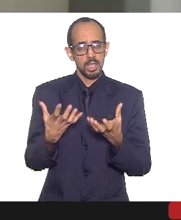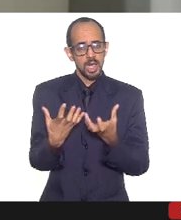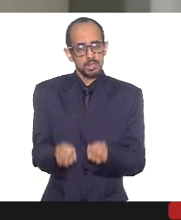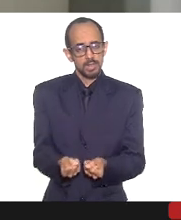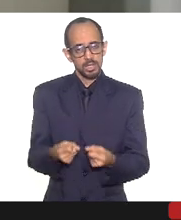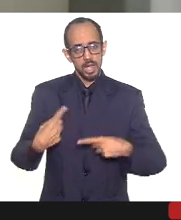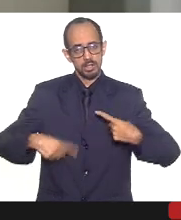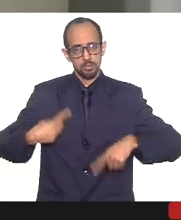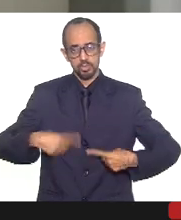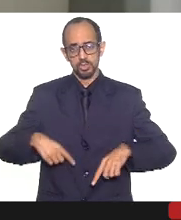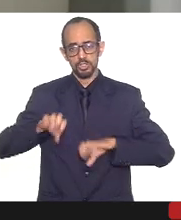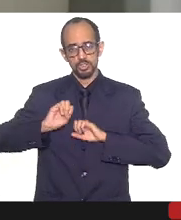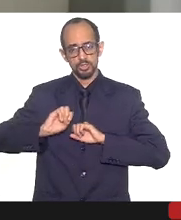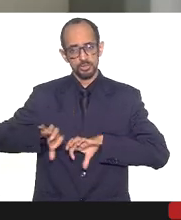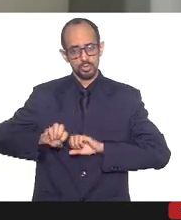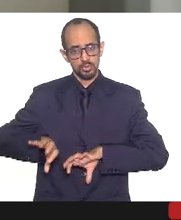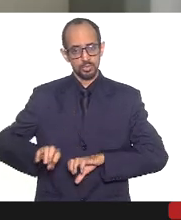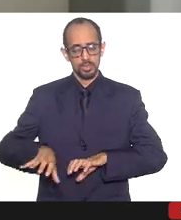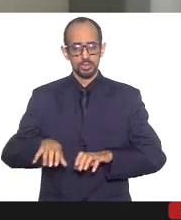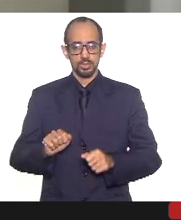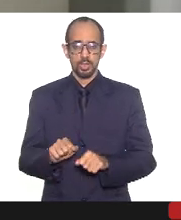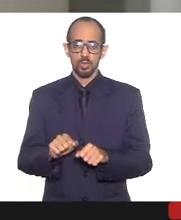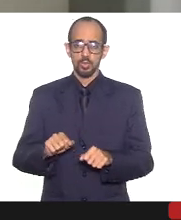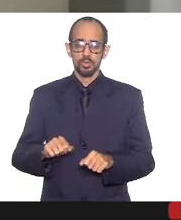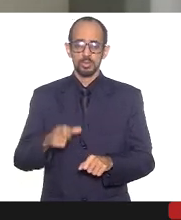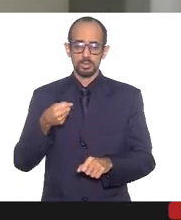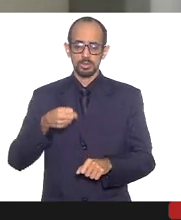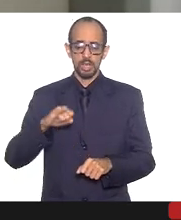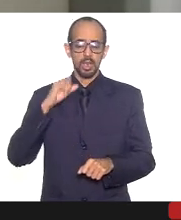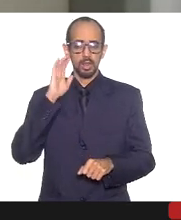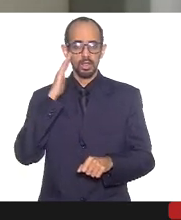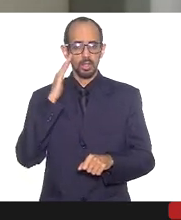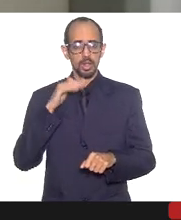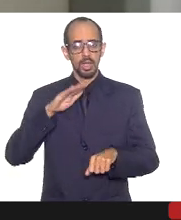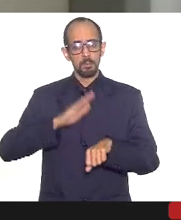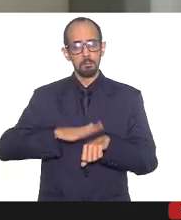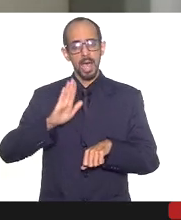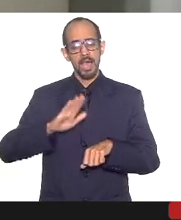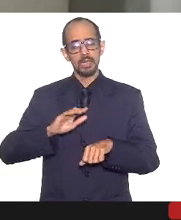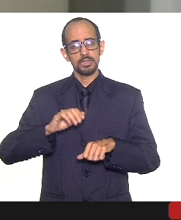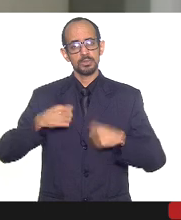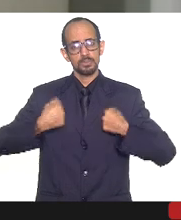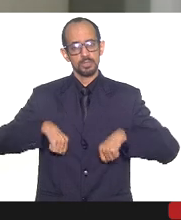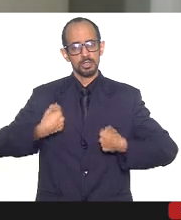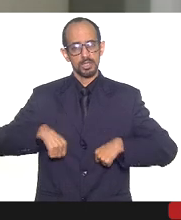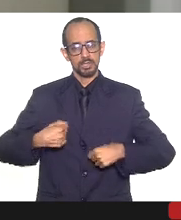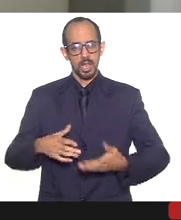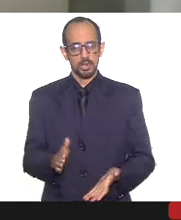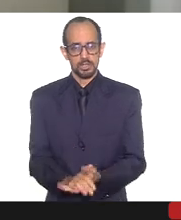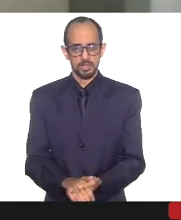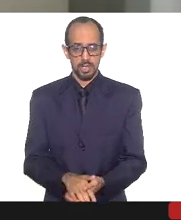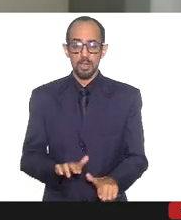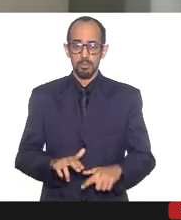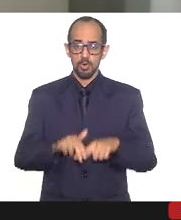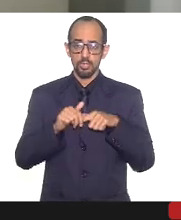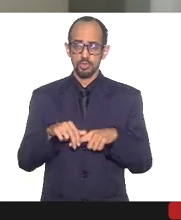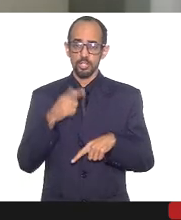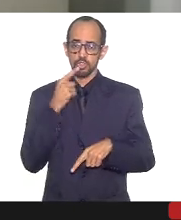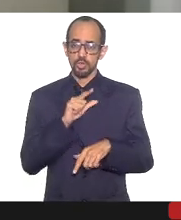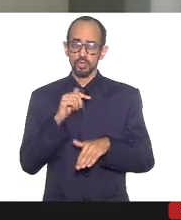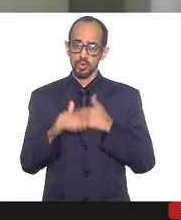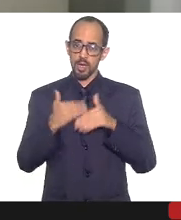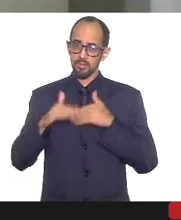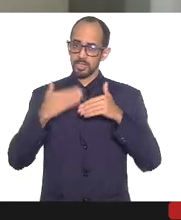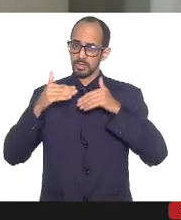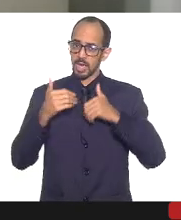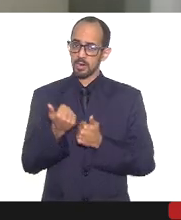públicas em educação que entender serem as mais adequadas. E foi assim que a gente conseguiu avançar no auxílio